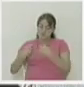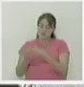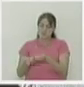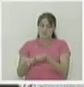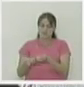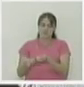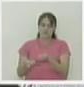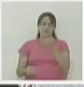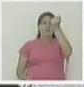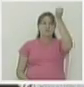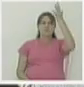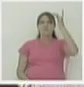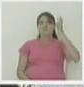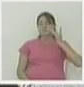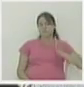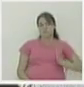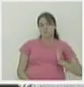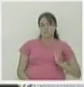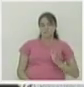a vocês.